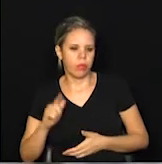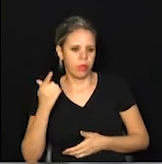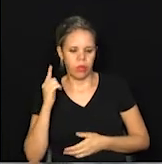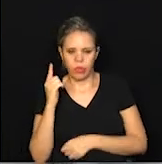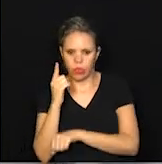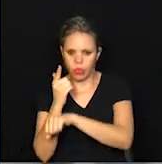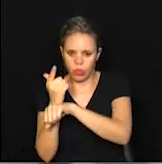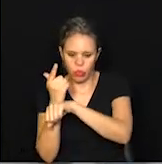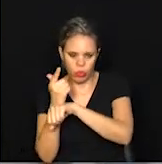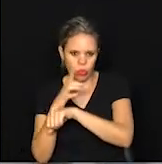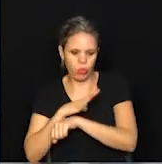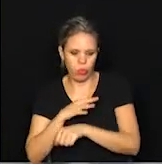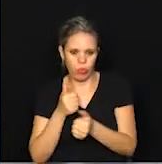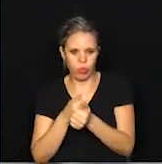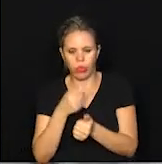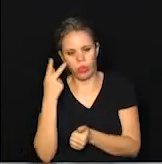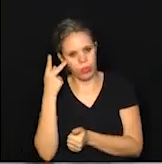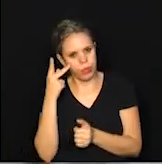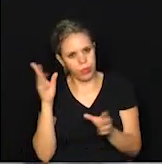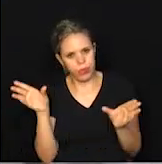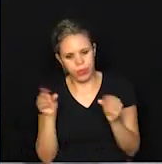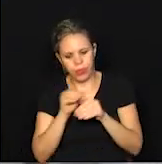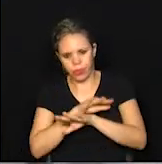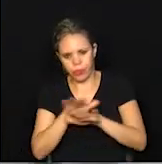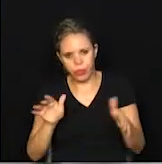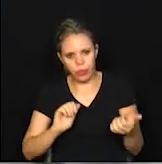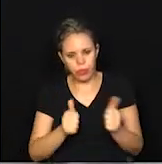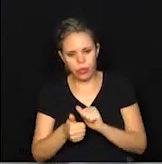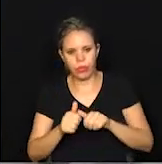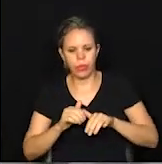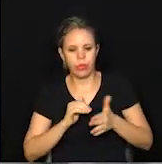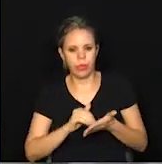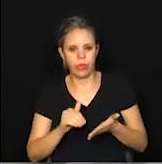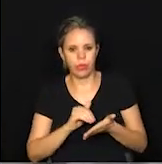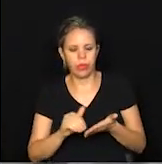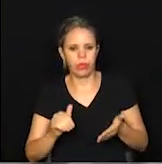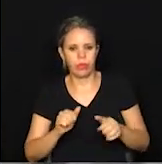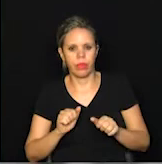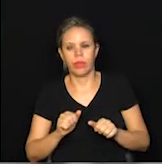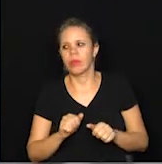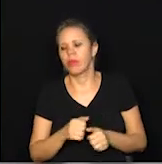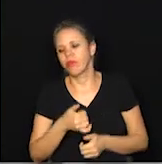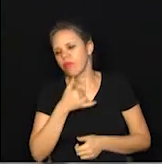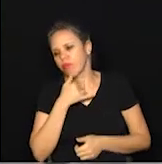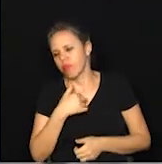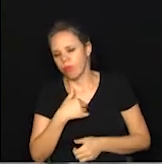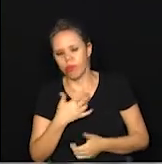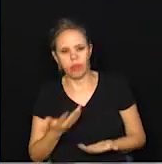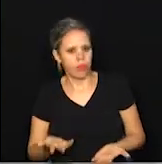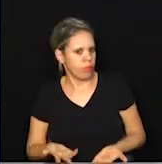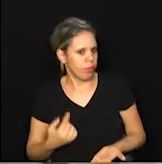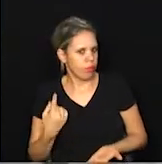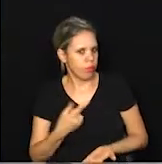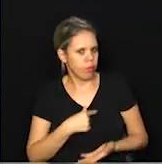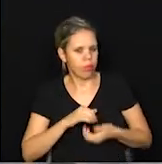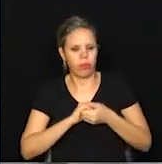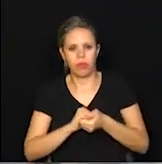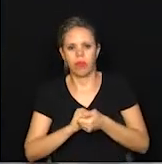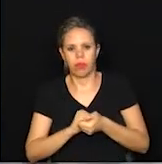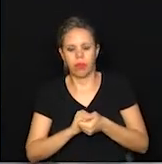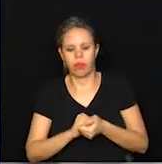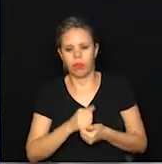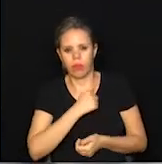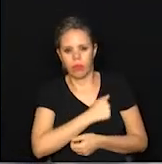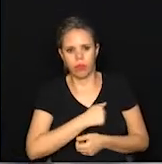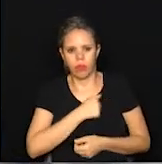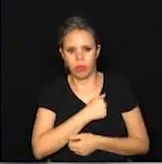são cidades que extinguiram suas secretarias de esporte, o que é lamentável para a nossa modalidade. Então, Gustavo, quando eu te cumprimento, vem o saudosismo